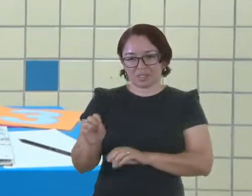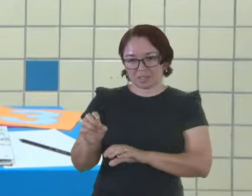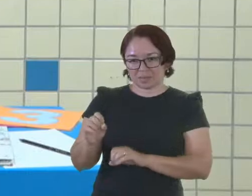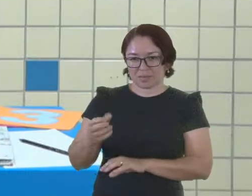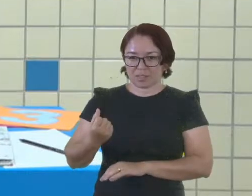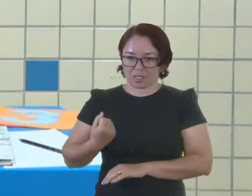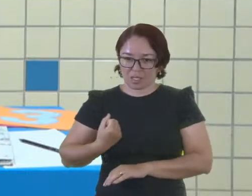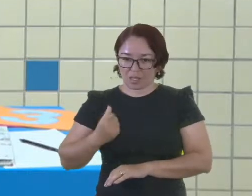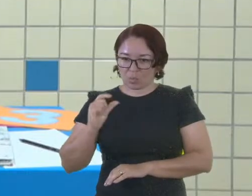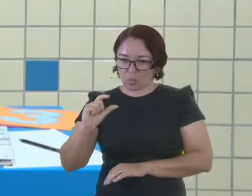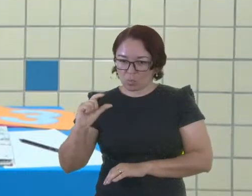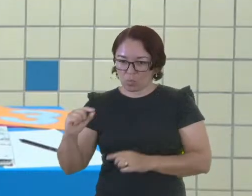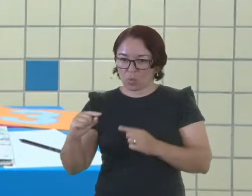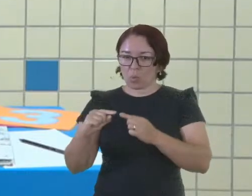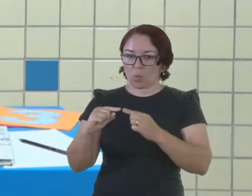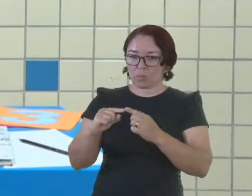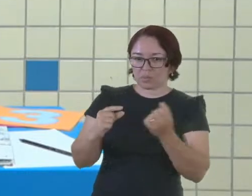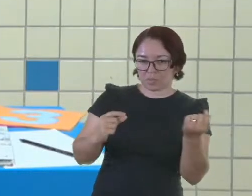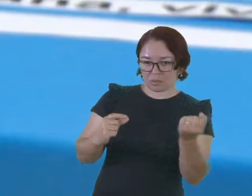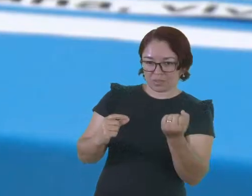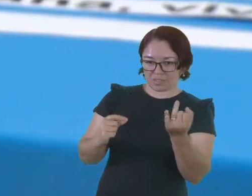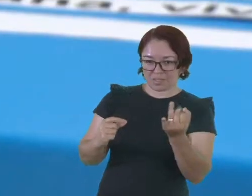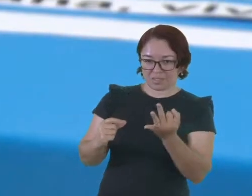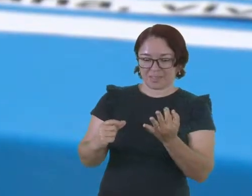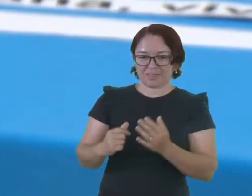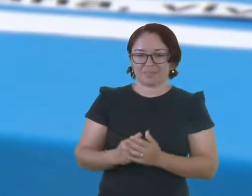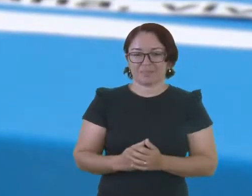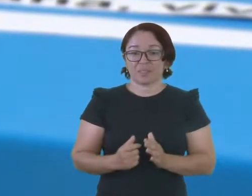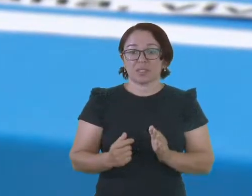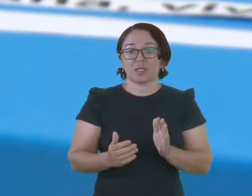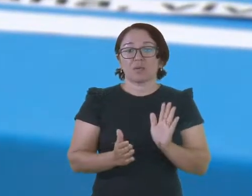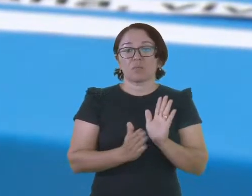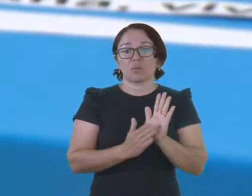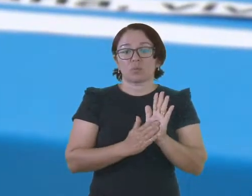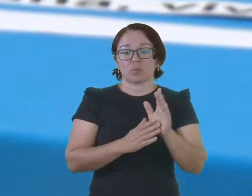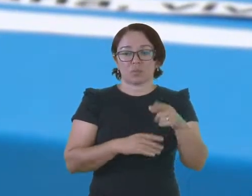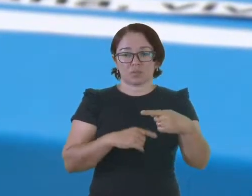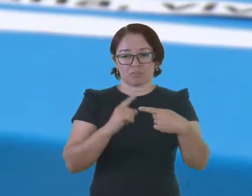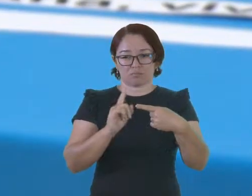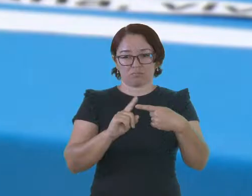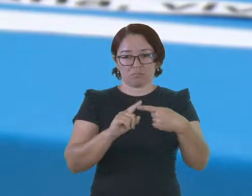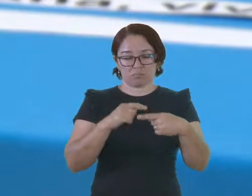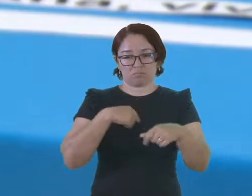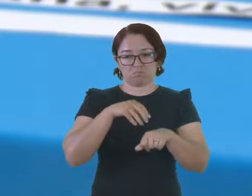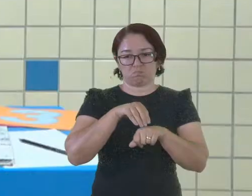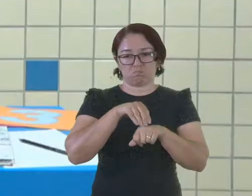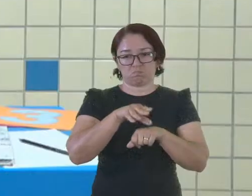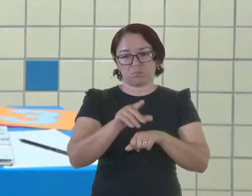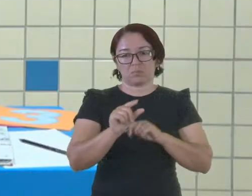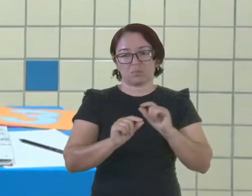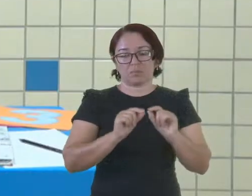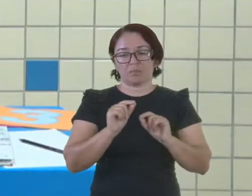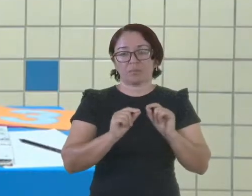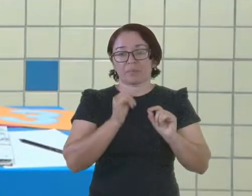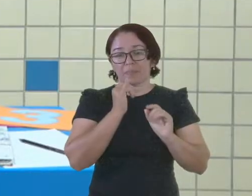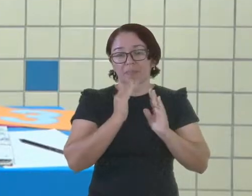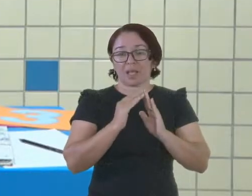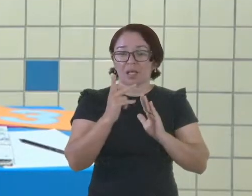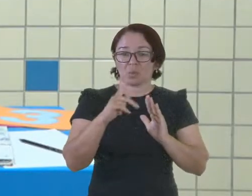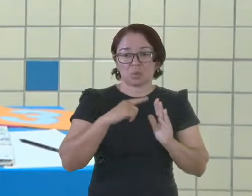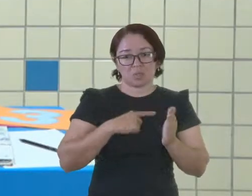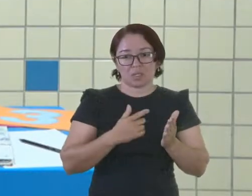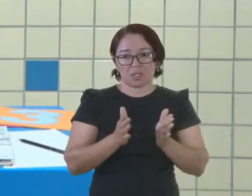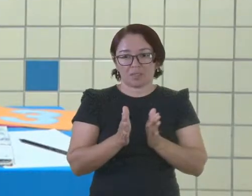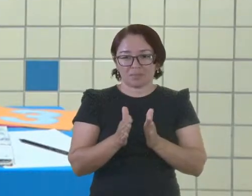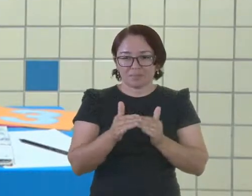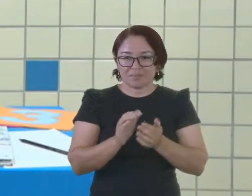quantidades. Para a nossa primeira proposta, eu sugiro que se você tem em casa, por exemplo, um dado,